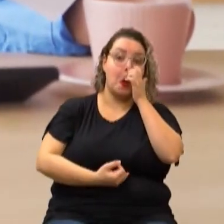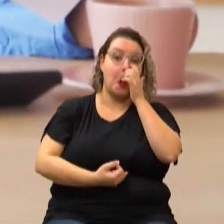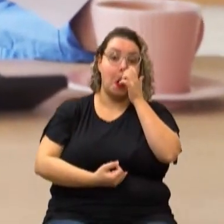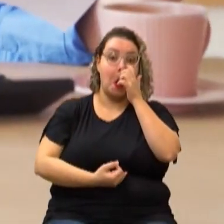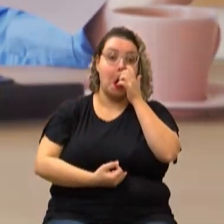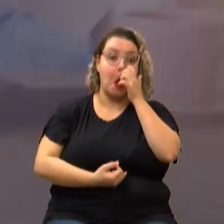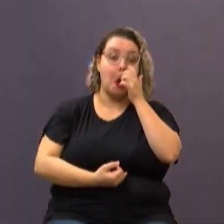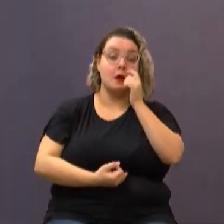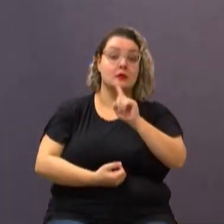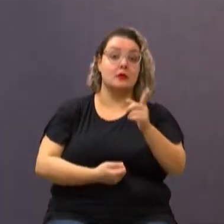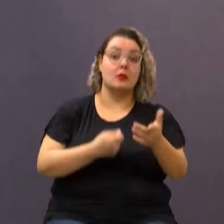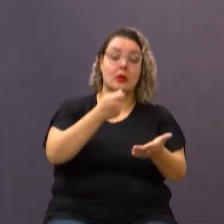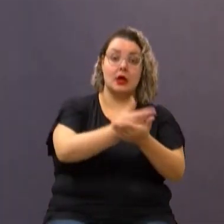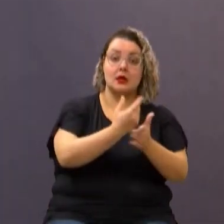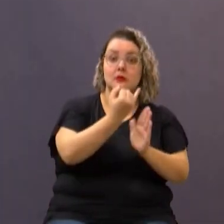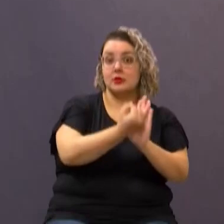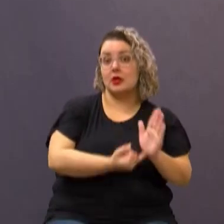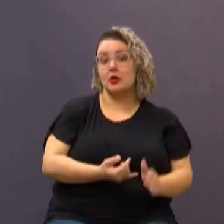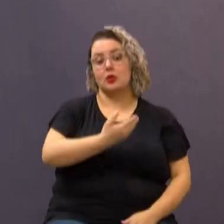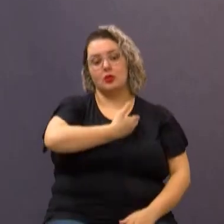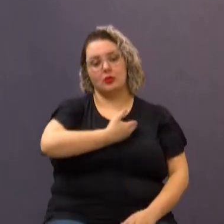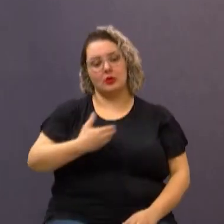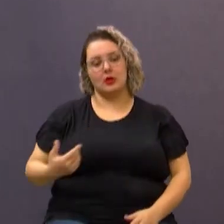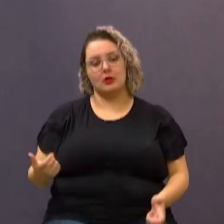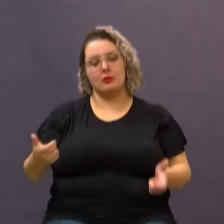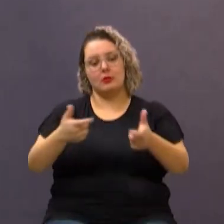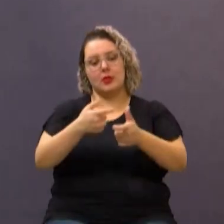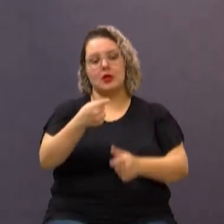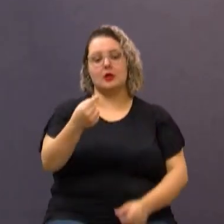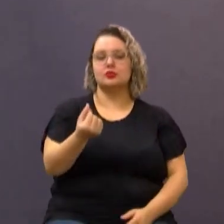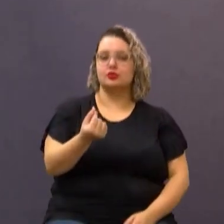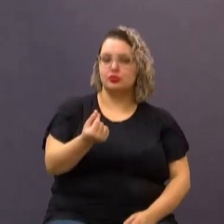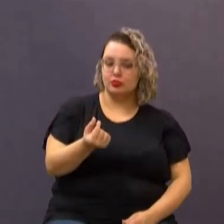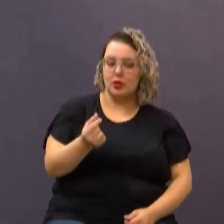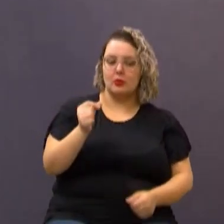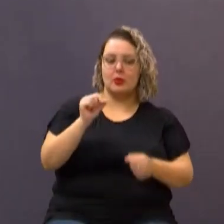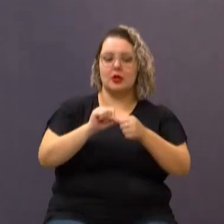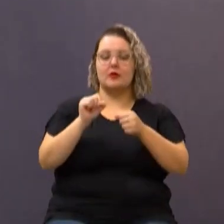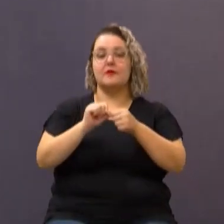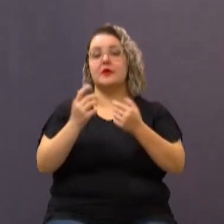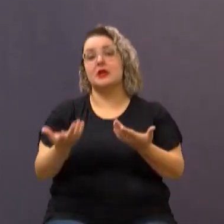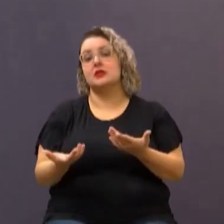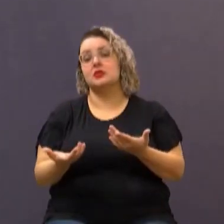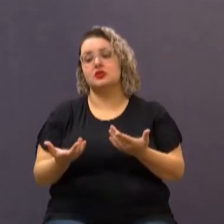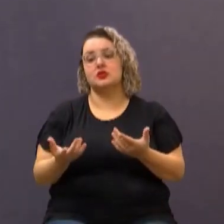onde? Lá no consumidor final. Isso começa a ter um impacto bastante